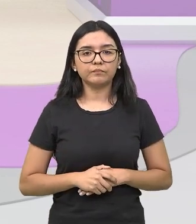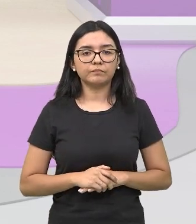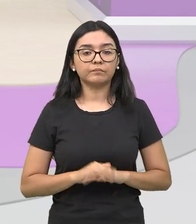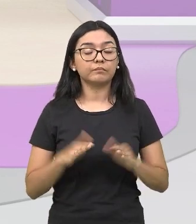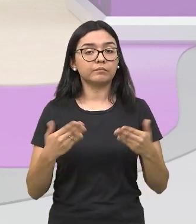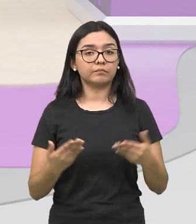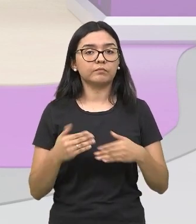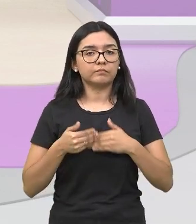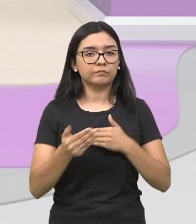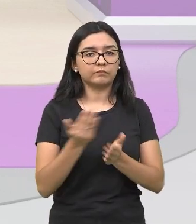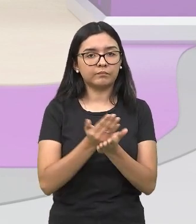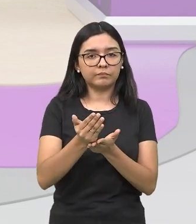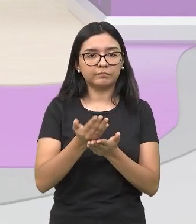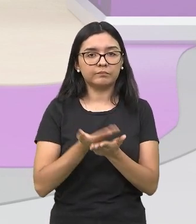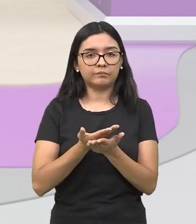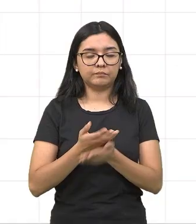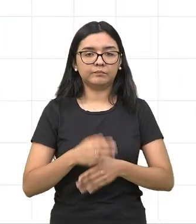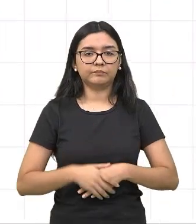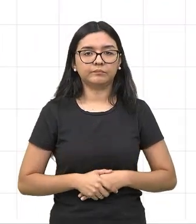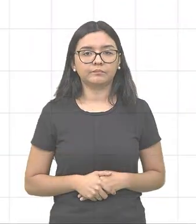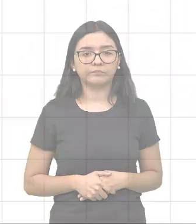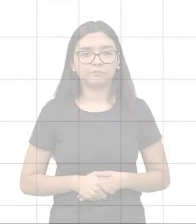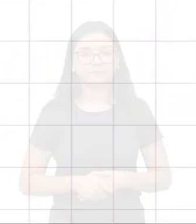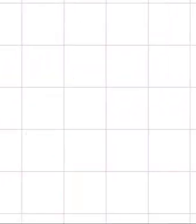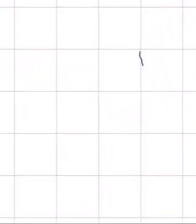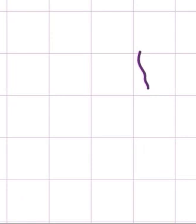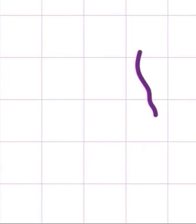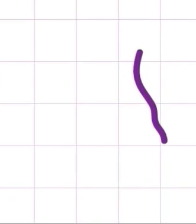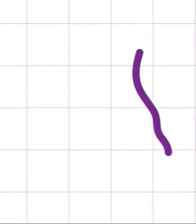alunos, vamos ao início da aula.